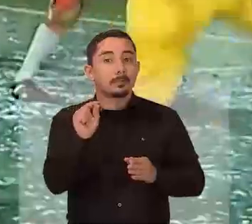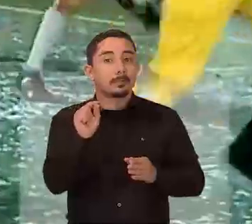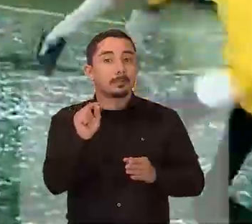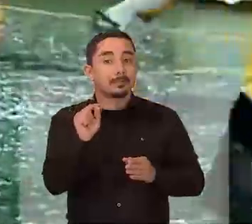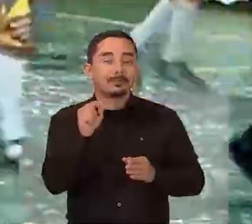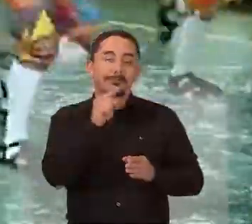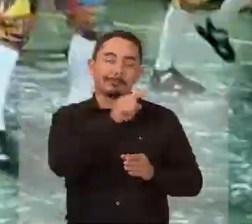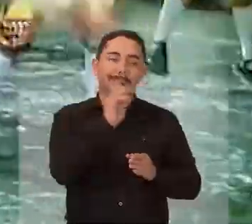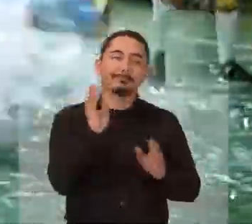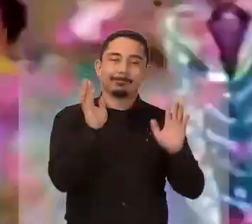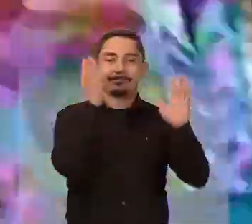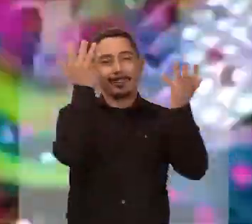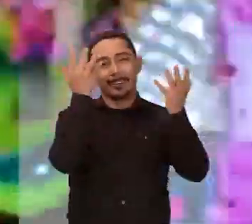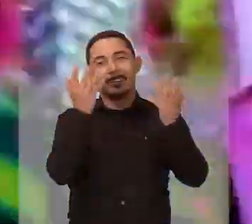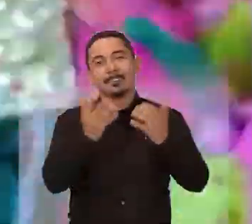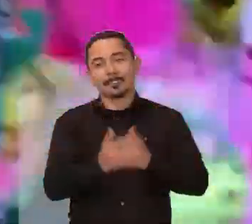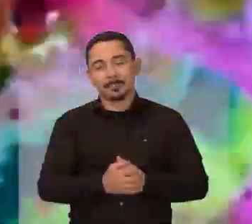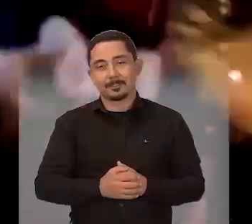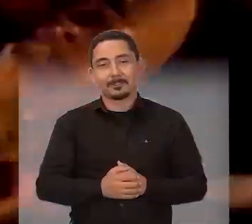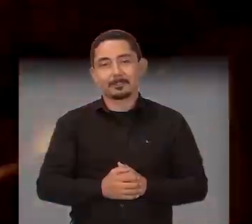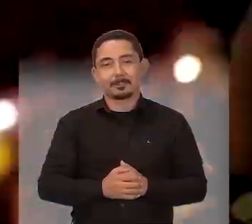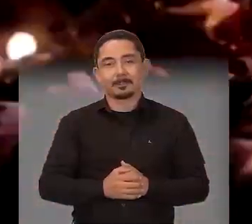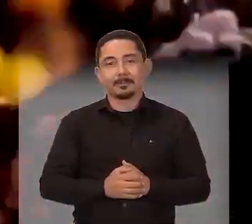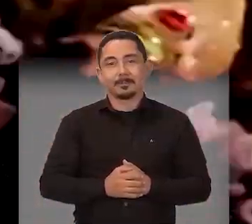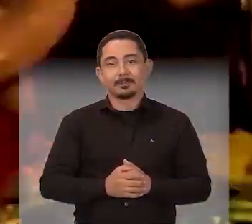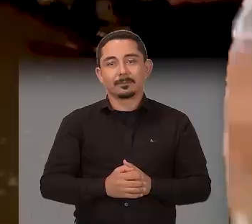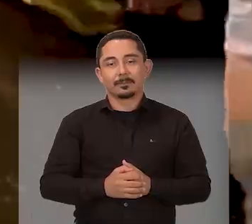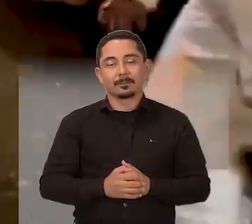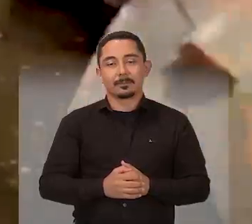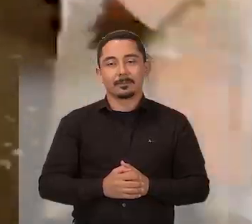cabeça? Claro, os arraiás.